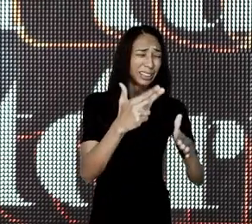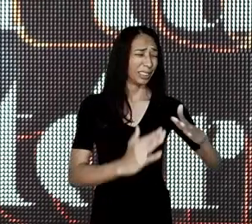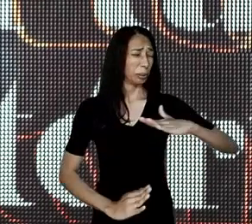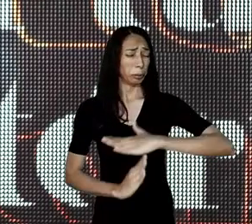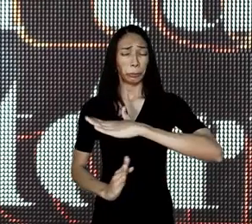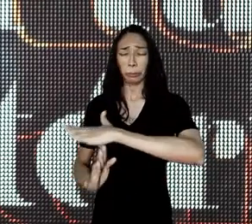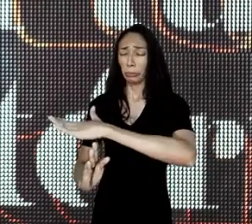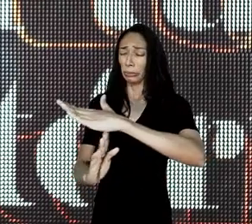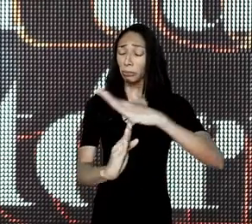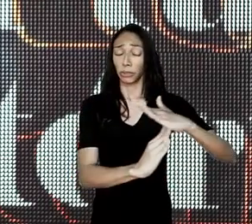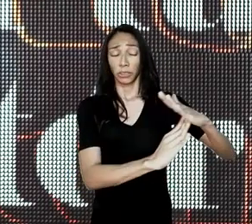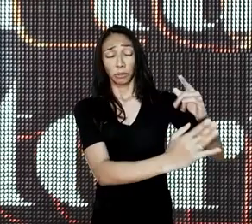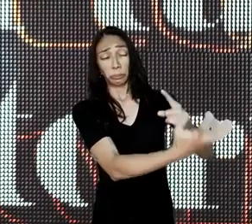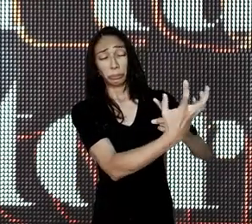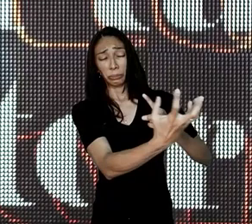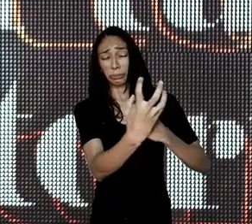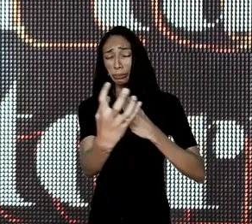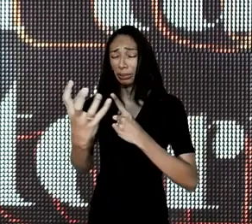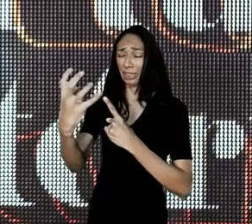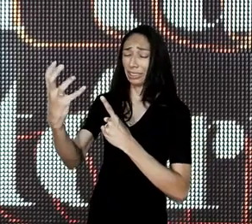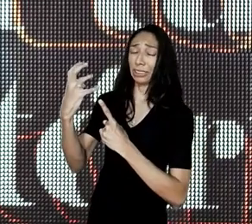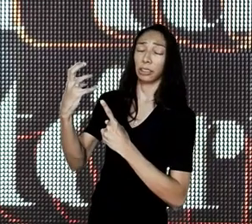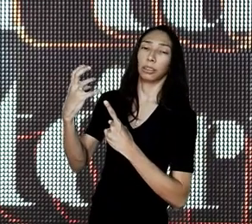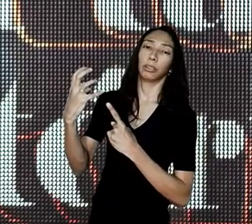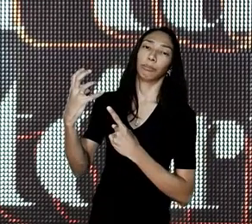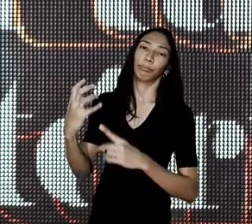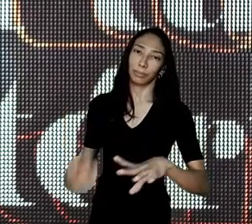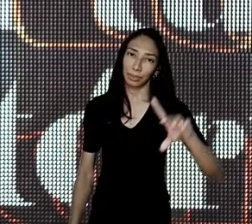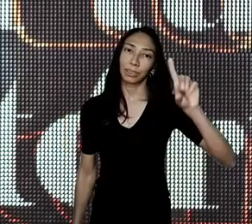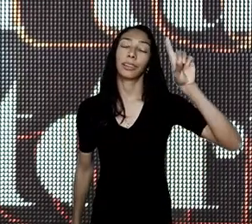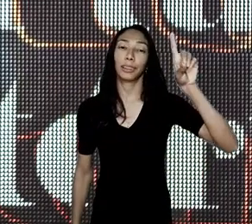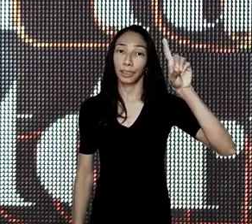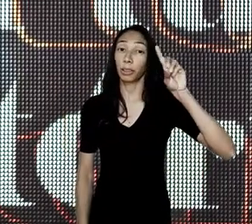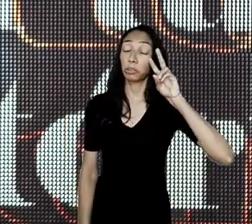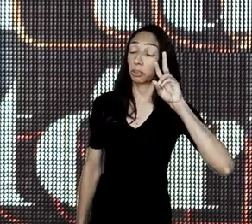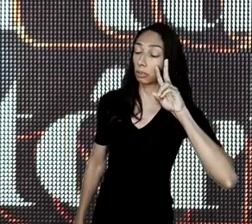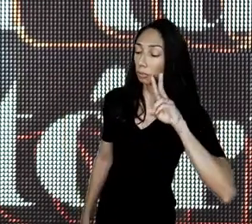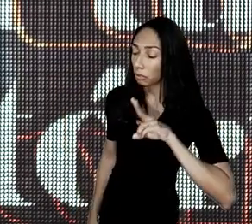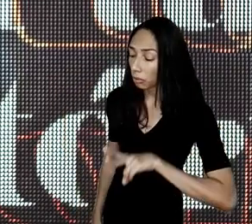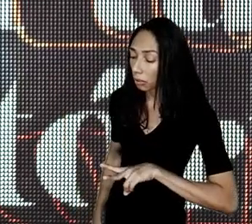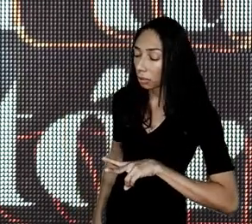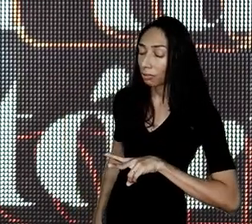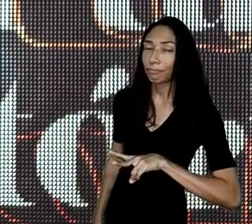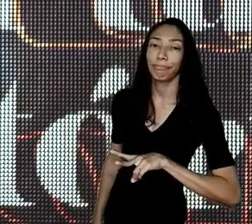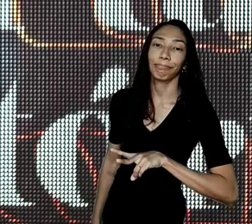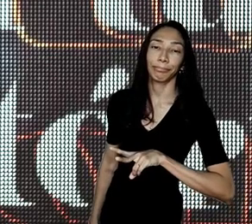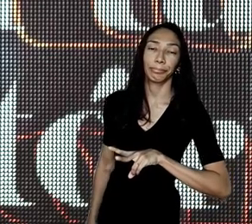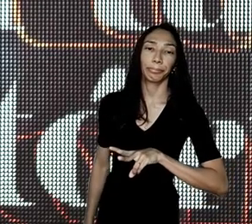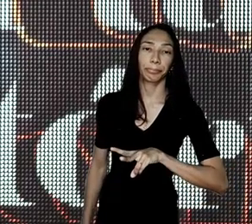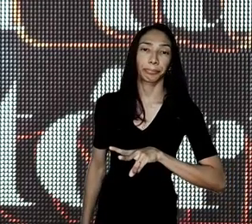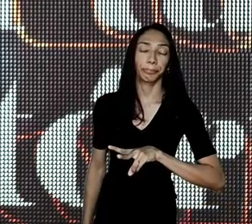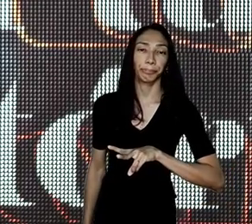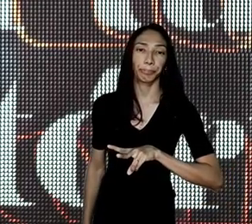com uma pessoa insignificante atrapalhando Deus de olhar para a sua necessidade, que é mais importante de todo mundo.